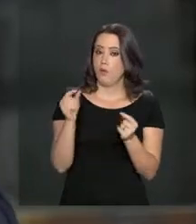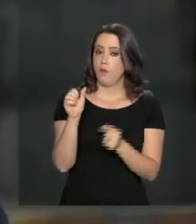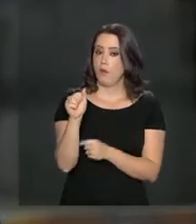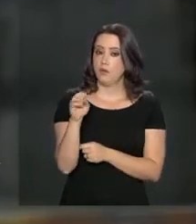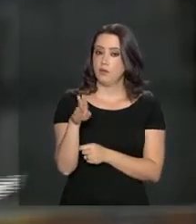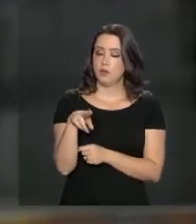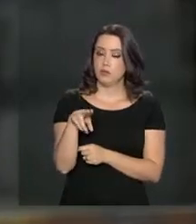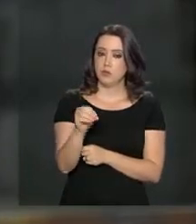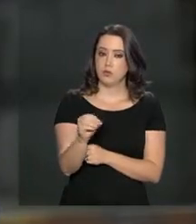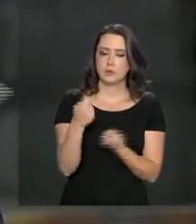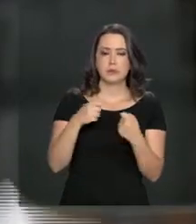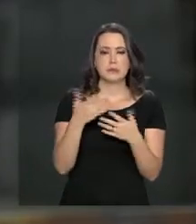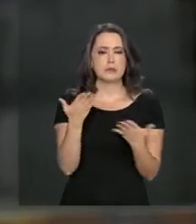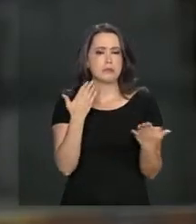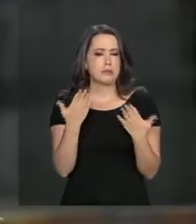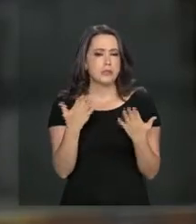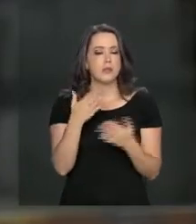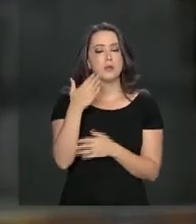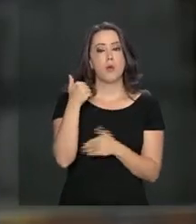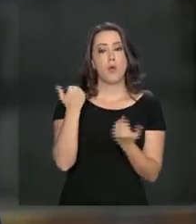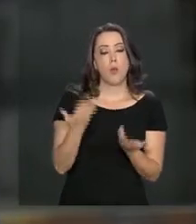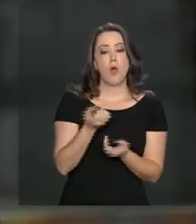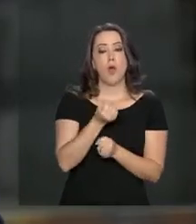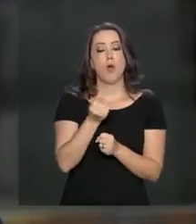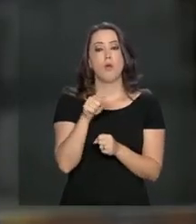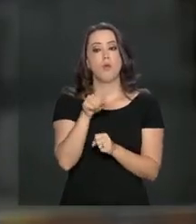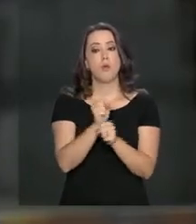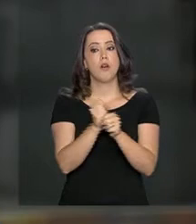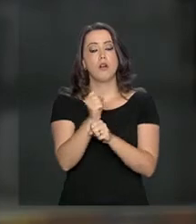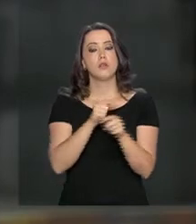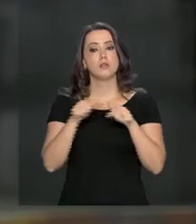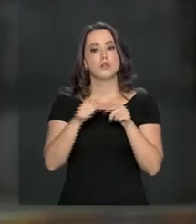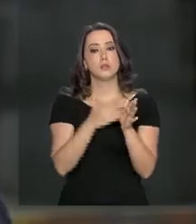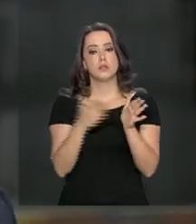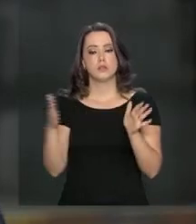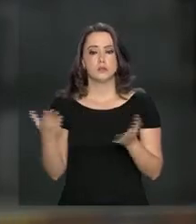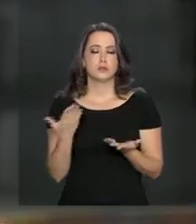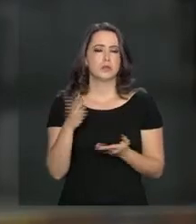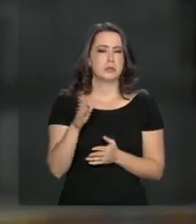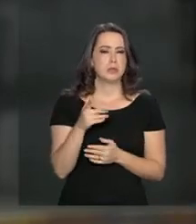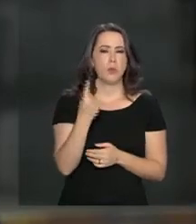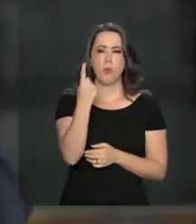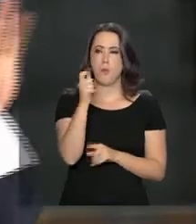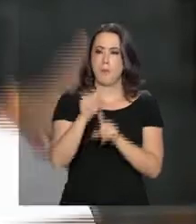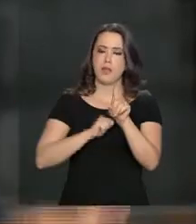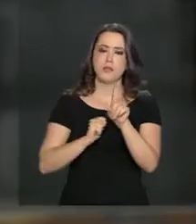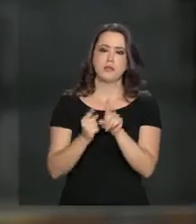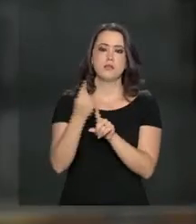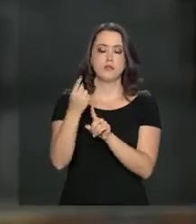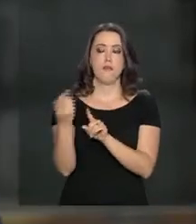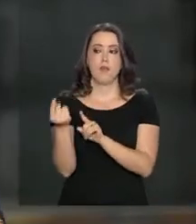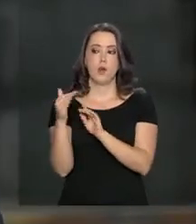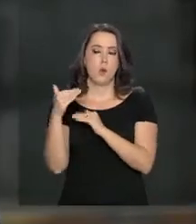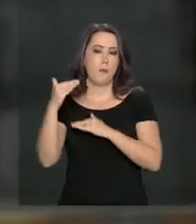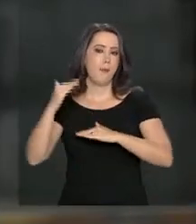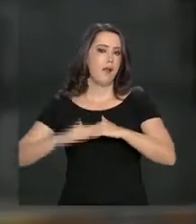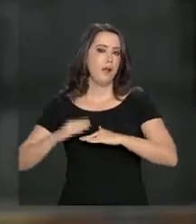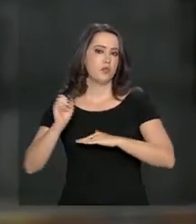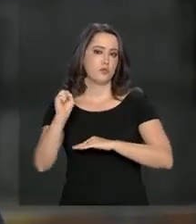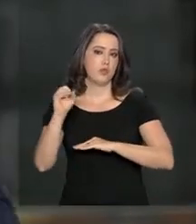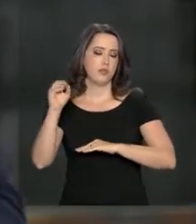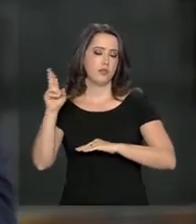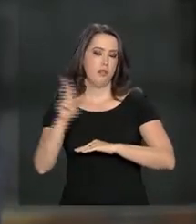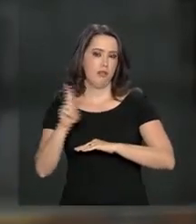abono depende de quanto que a pessoa trabalhou naquele ano. Se em 2016 ela trabalhou pelo menos um mês, ela recebe o valor mínimo, que é de R$